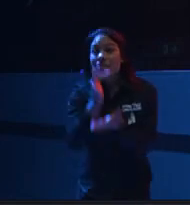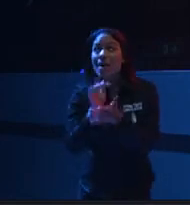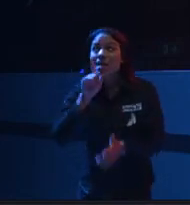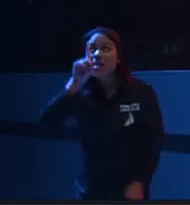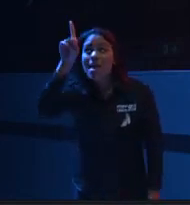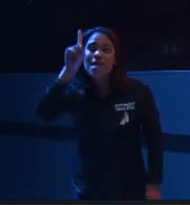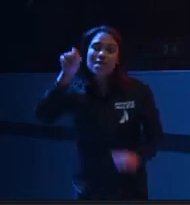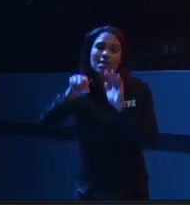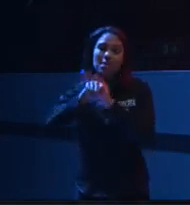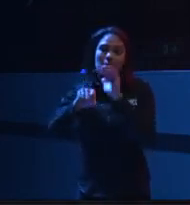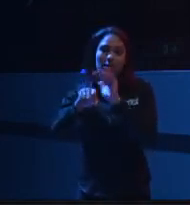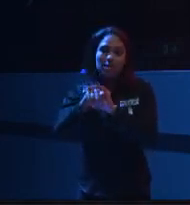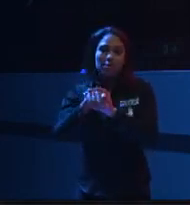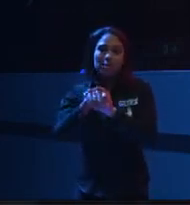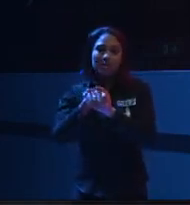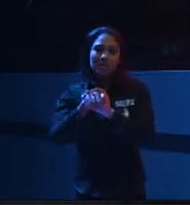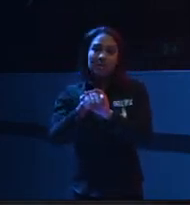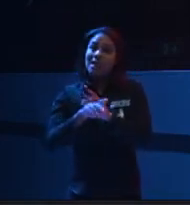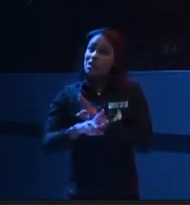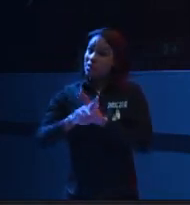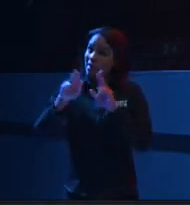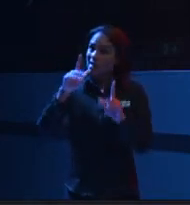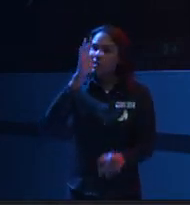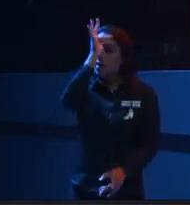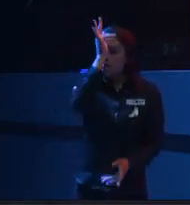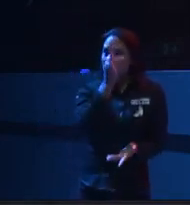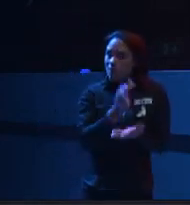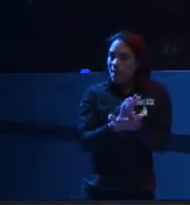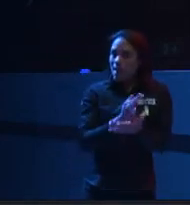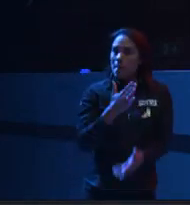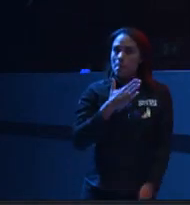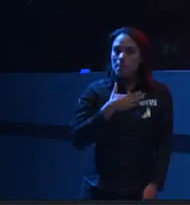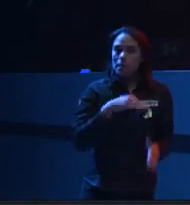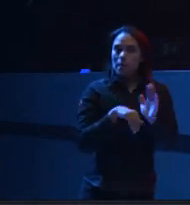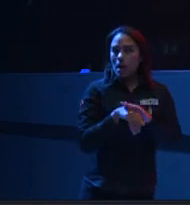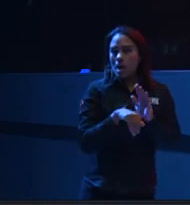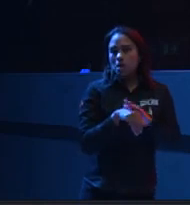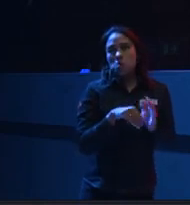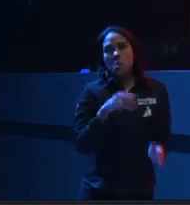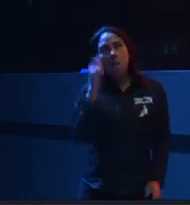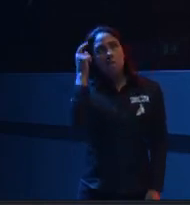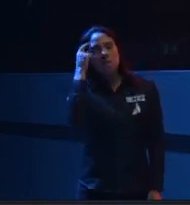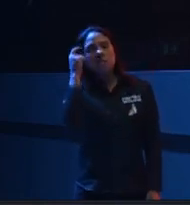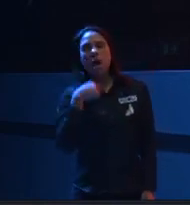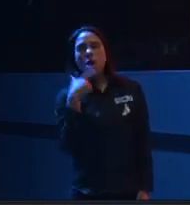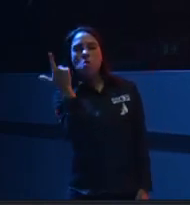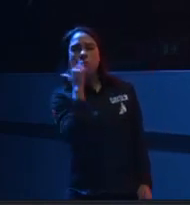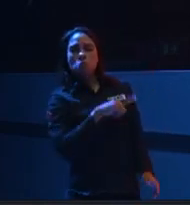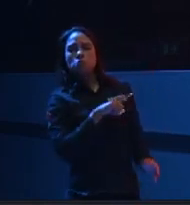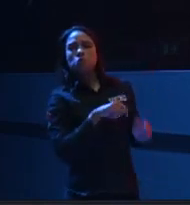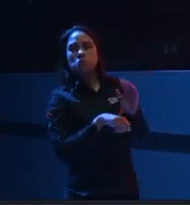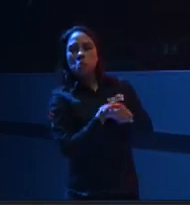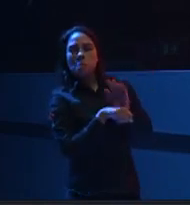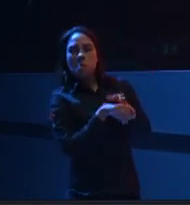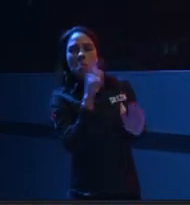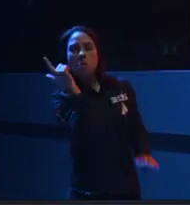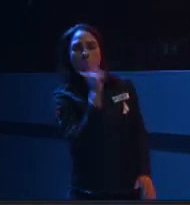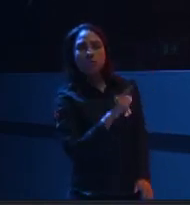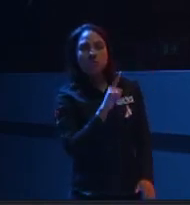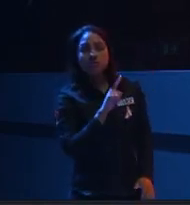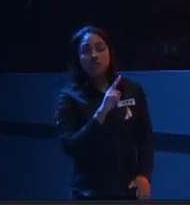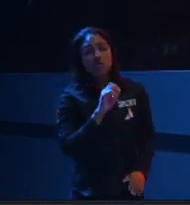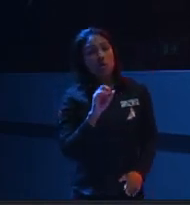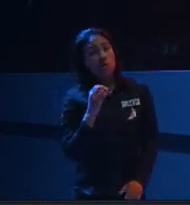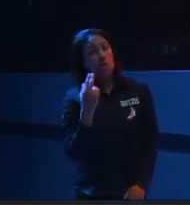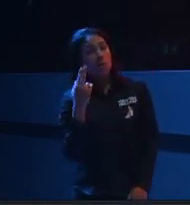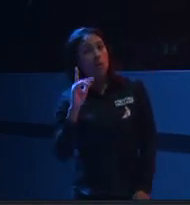no Deus todo-poderoso tem uma diferença de ter fé e ter fé em Deus eu posso ter ficado uma muleta ter fé no